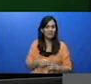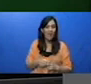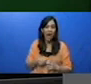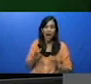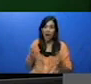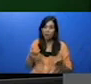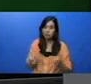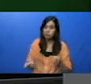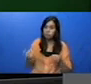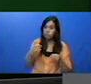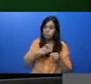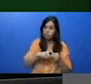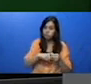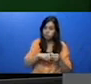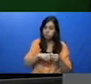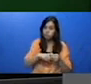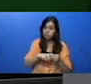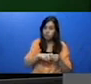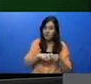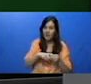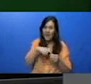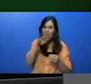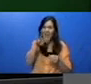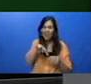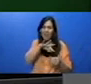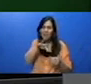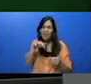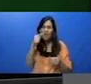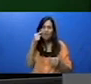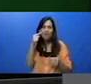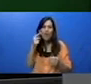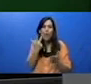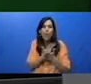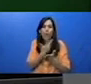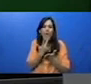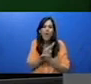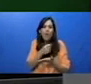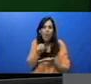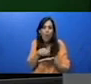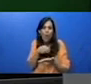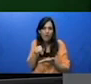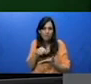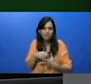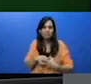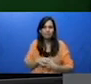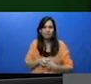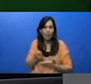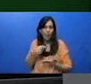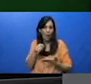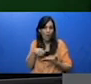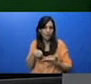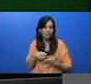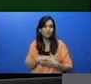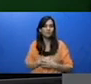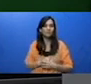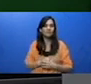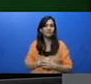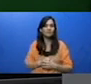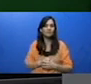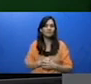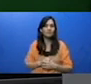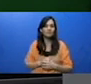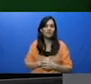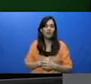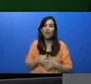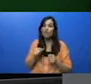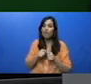e corrija os erros cometidos por Edgar e Maria. Então, vamos lá. Aqui, ó, na quarta jogada, vocês vão passar